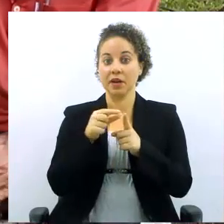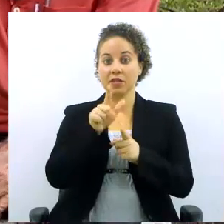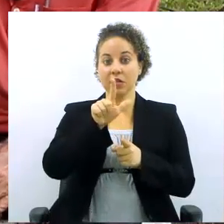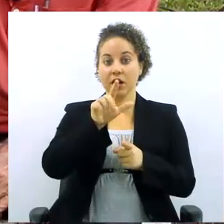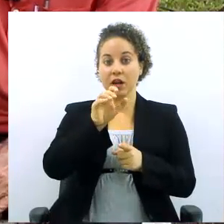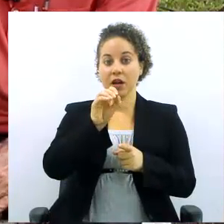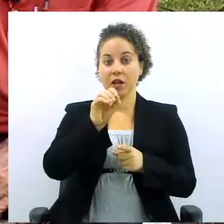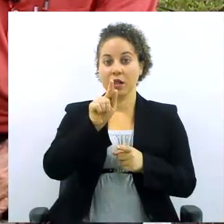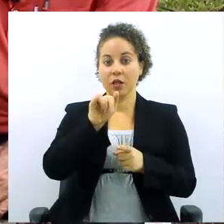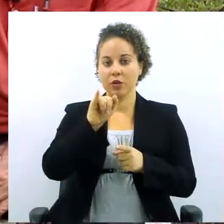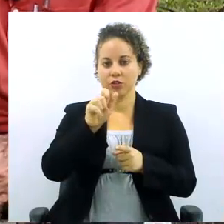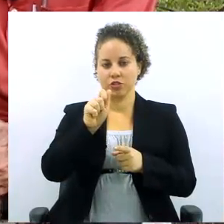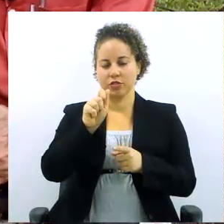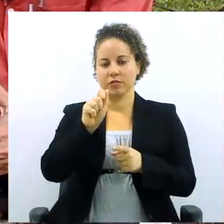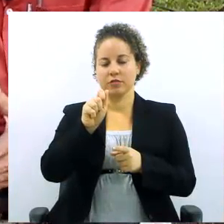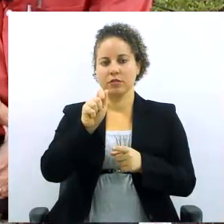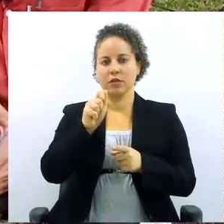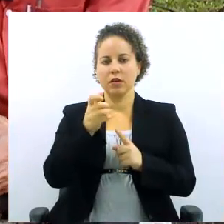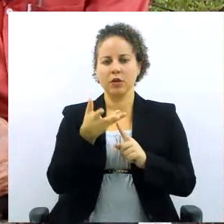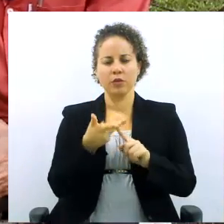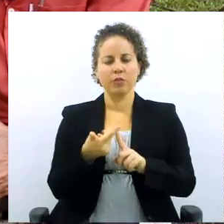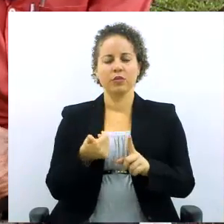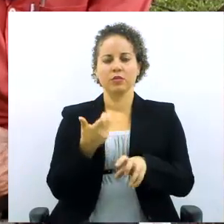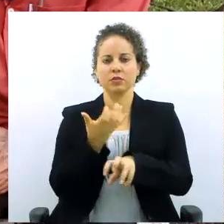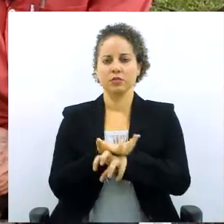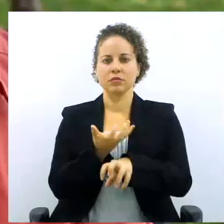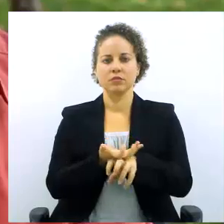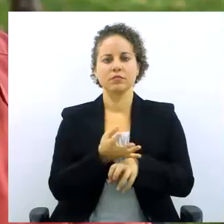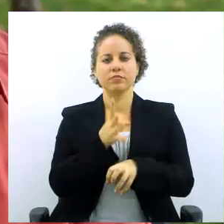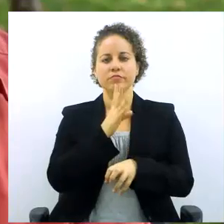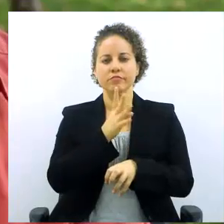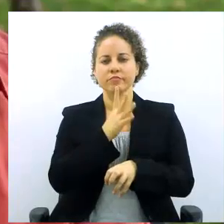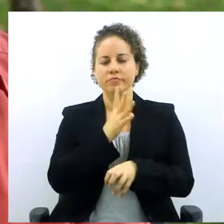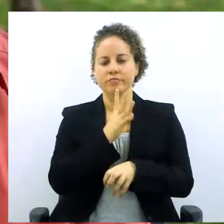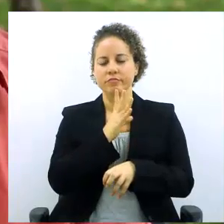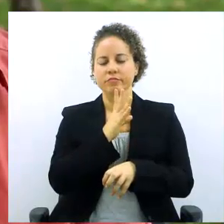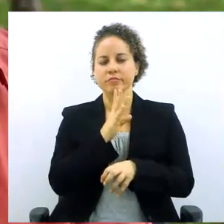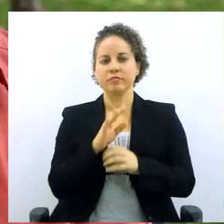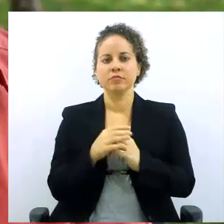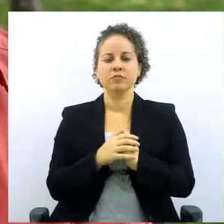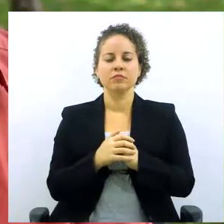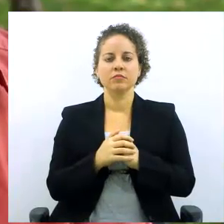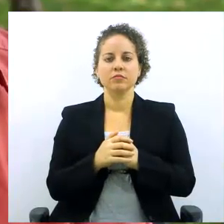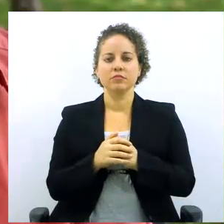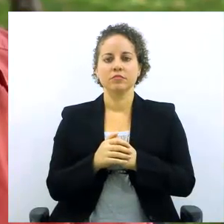Quantas disciplinas, quantas áreas de conhecimento